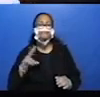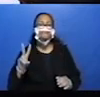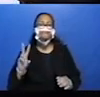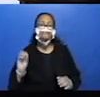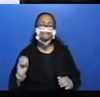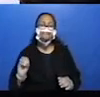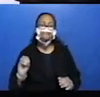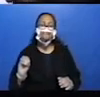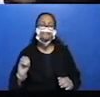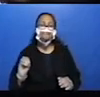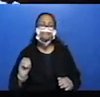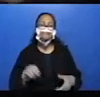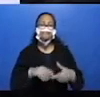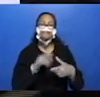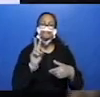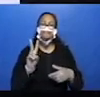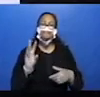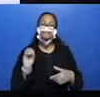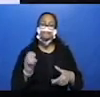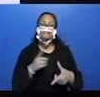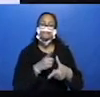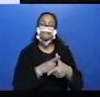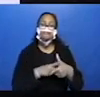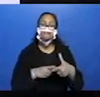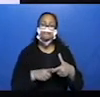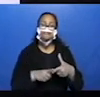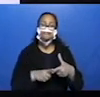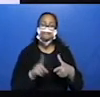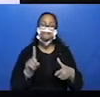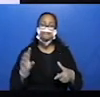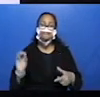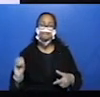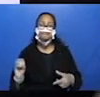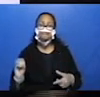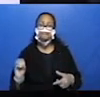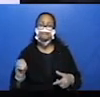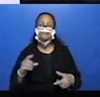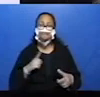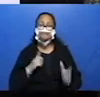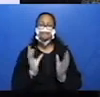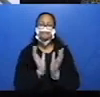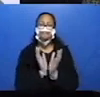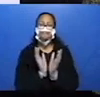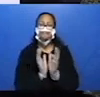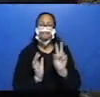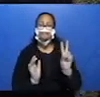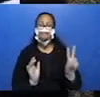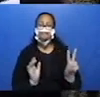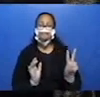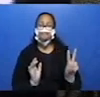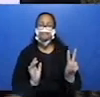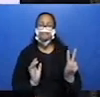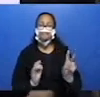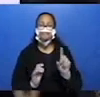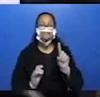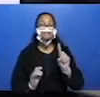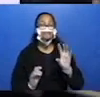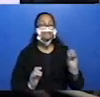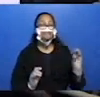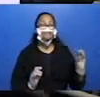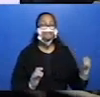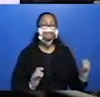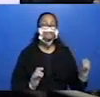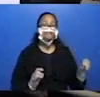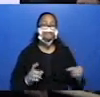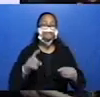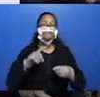por 10. Quantos grupos eu vou ter? 2. Grupos de 100. Dentro do